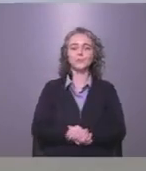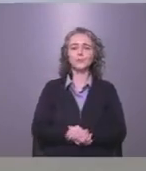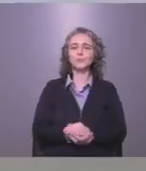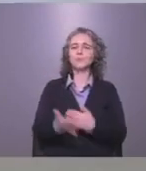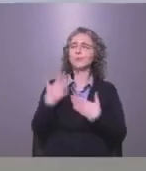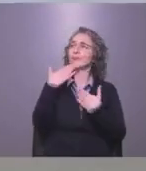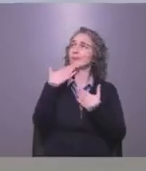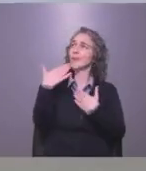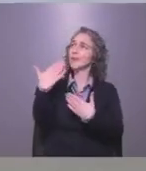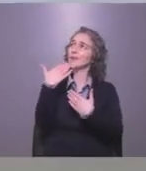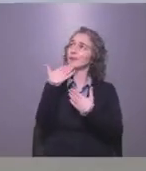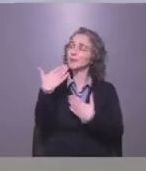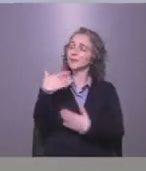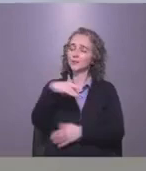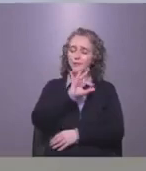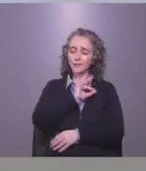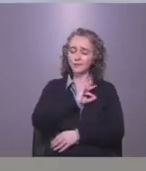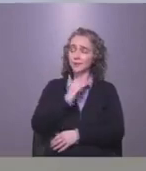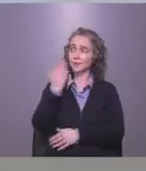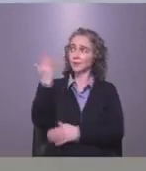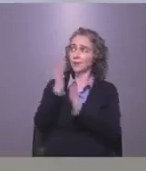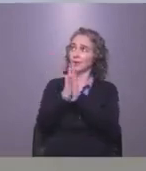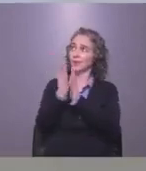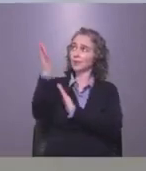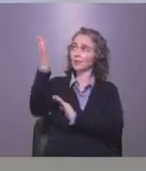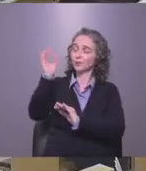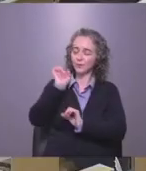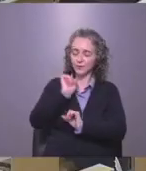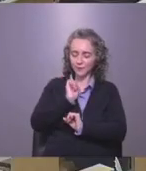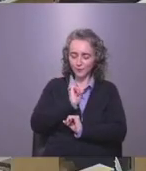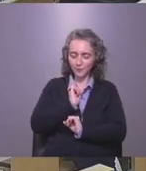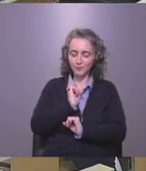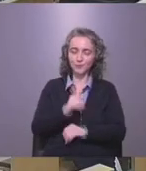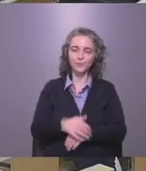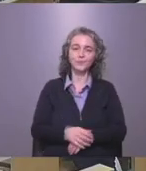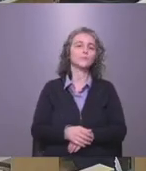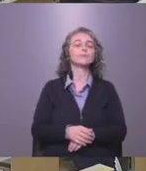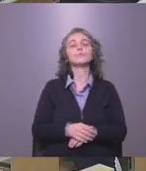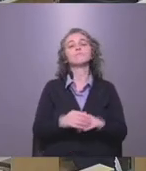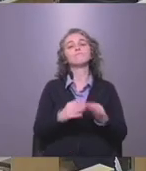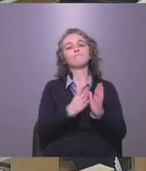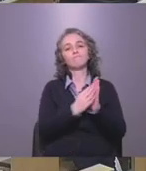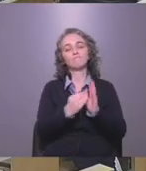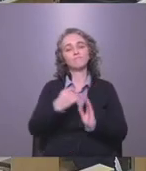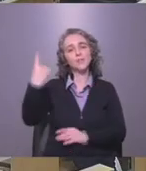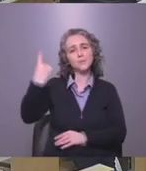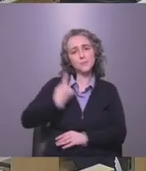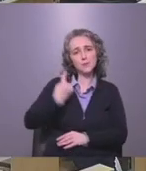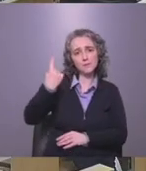Demos graças ao Senhor nosso Deus.